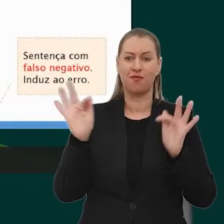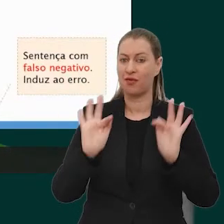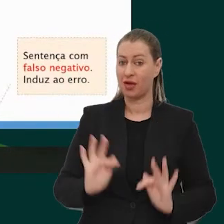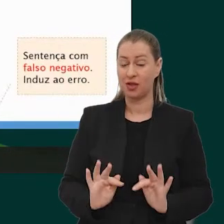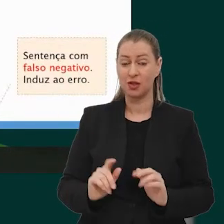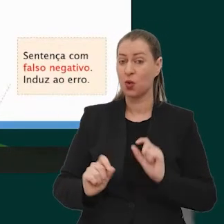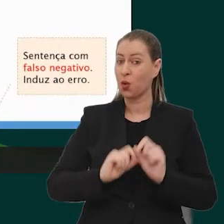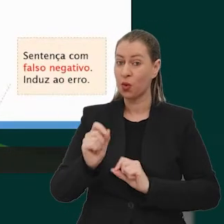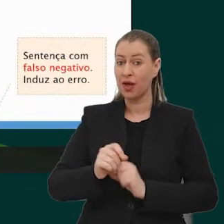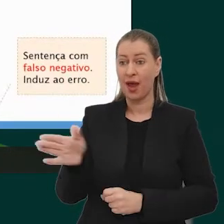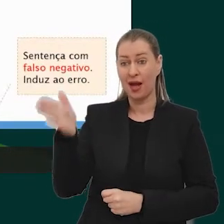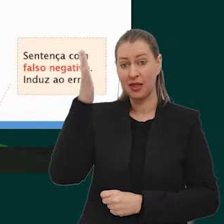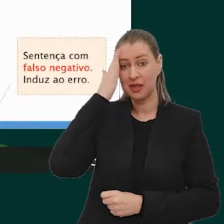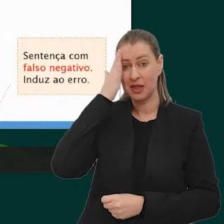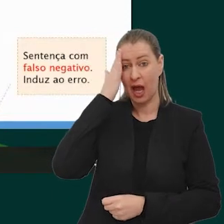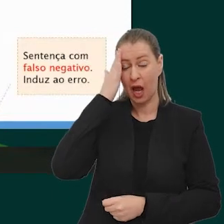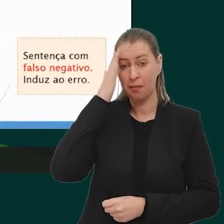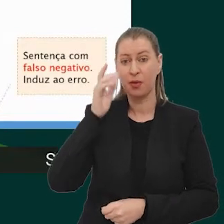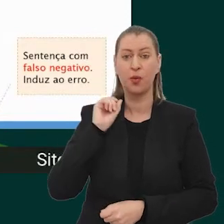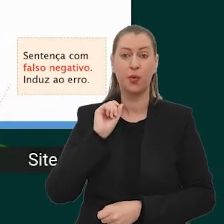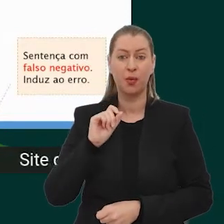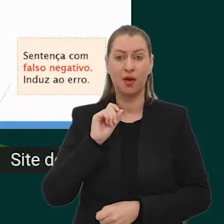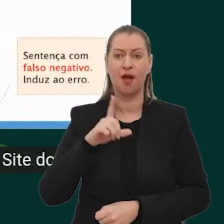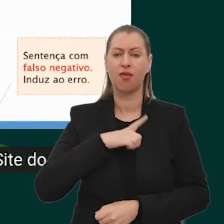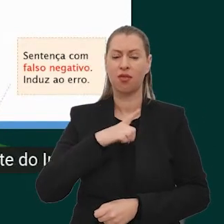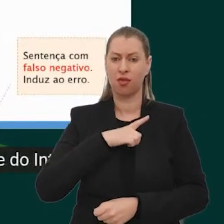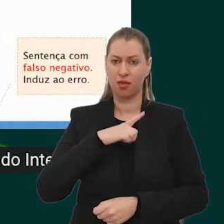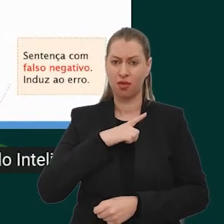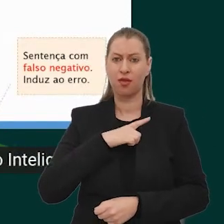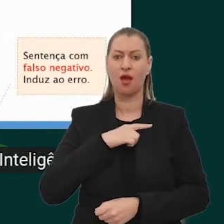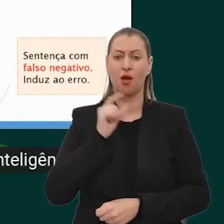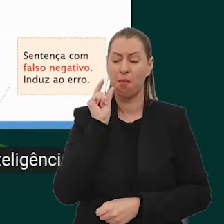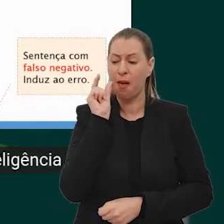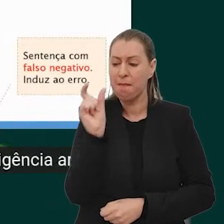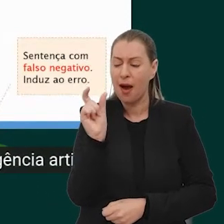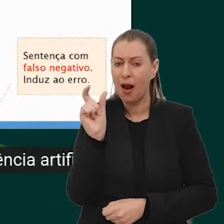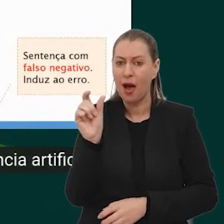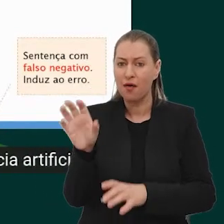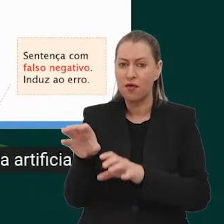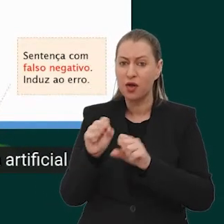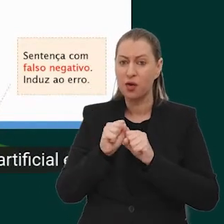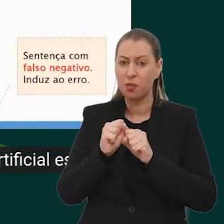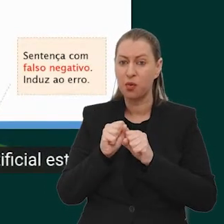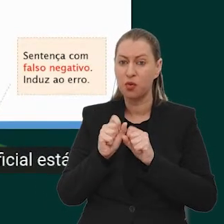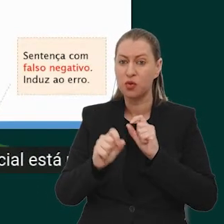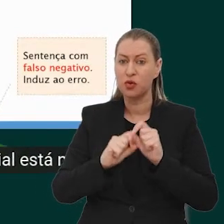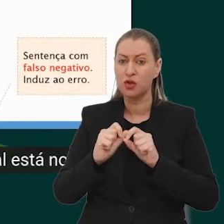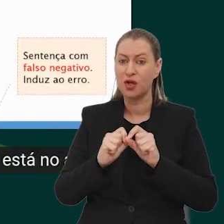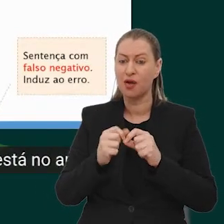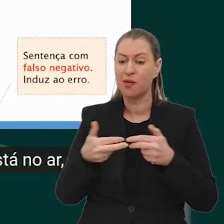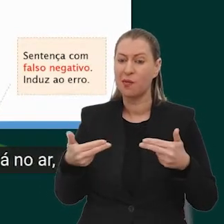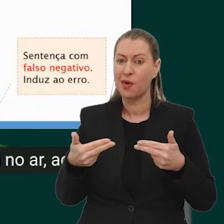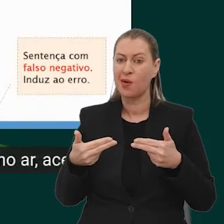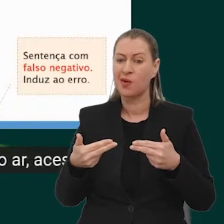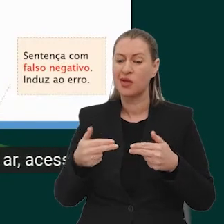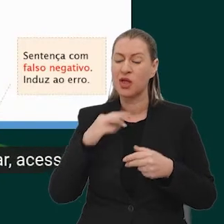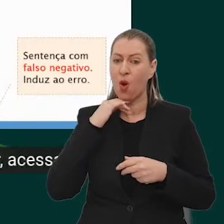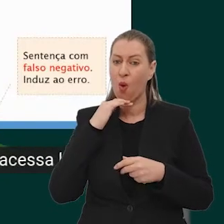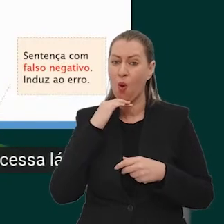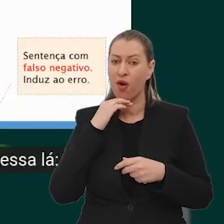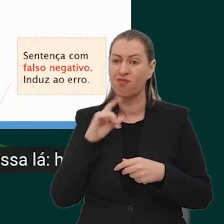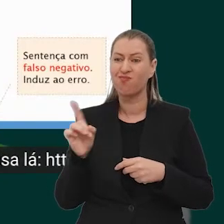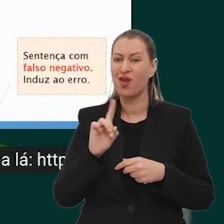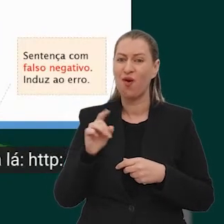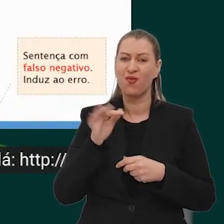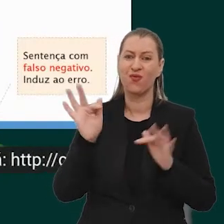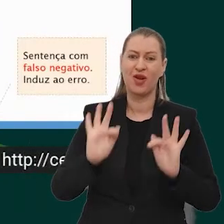única coisa que ele sabe é que existe um termo que puxa para baixo, um termo negativo. Então, ele vai considerar